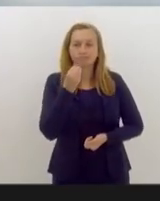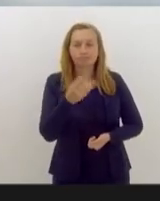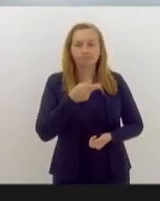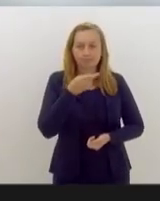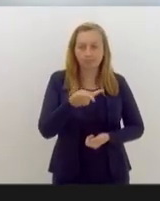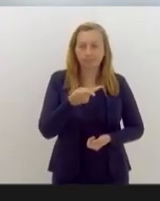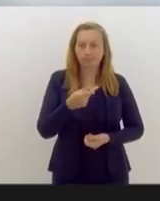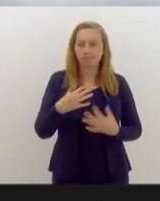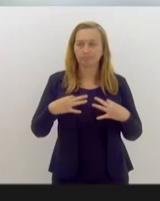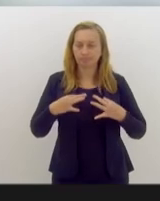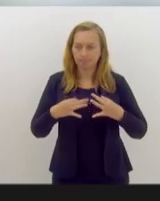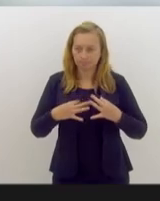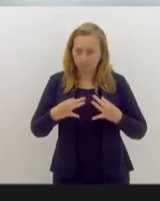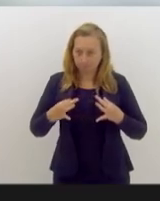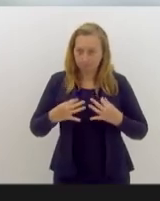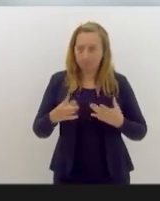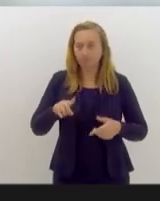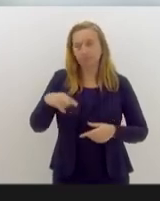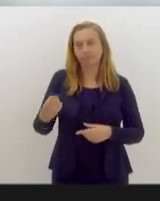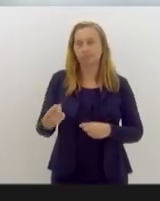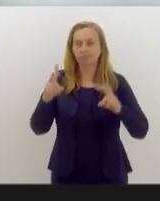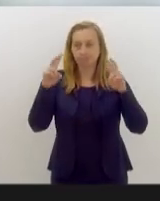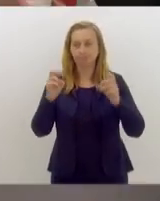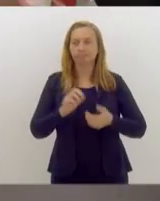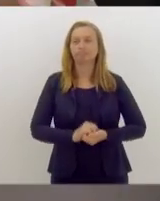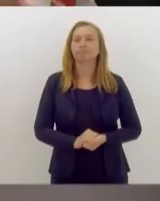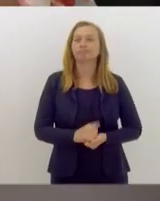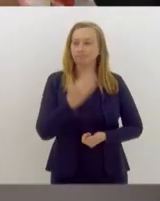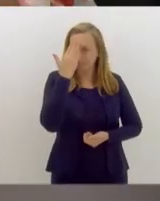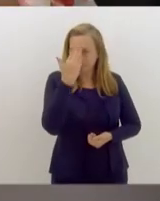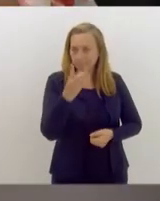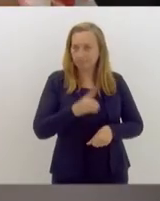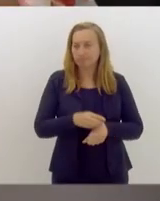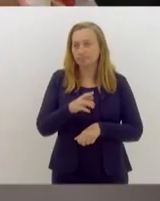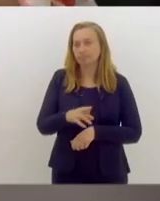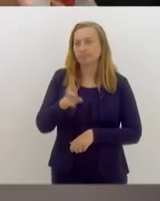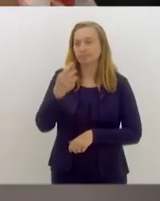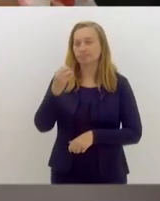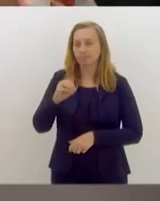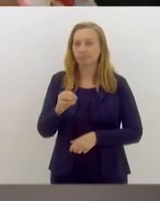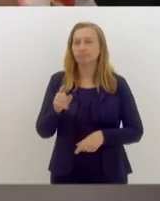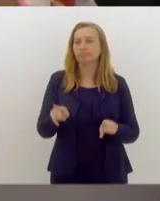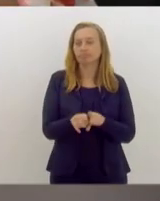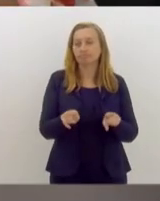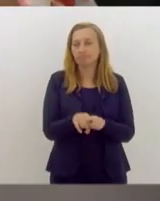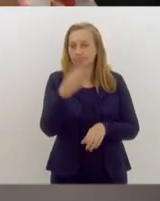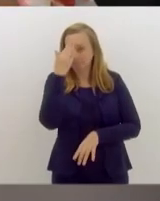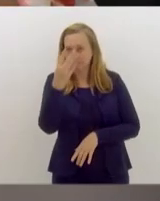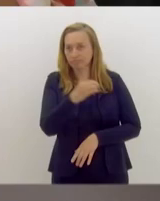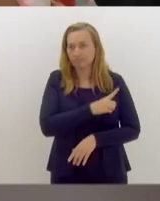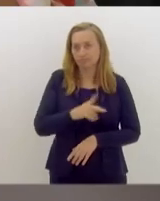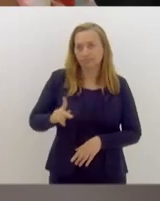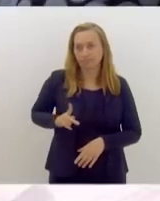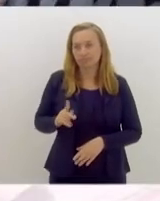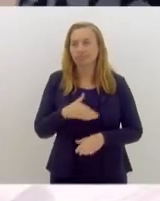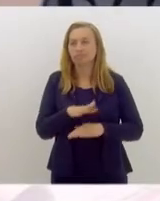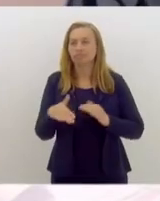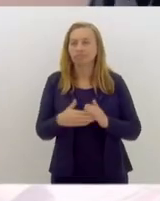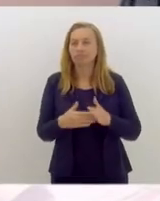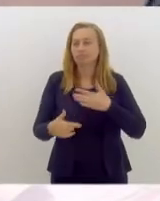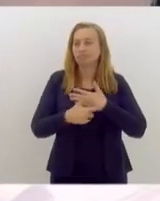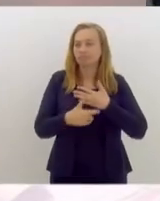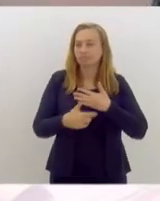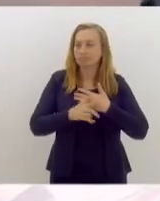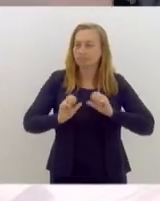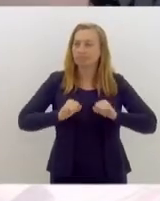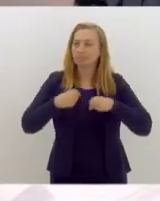fala e fico aqui à disposição para outros debates. Obrigado, doutor Rodrigo. Também agradecendo à Defensoria Pública por todo o papel, todo o empenho